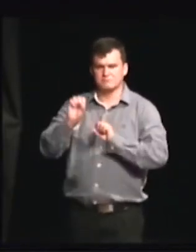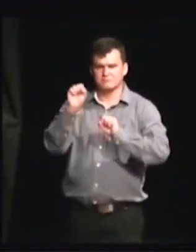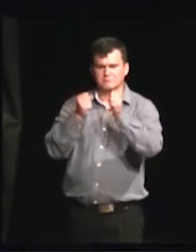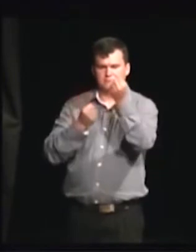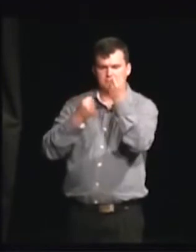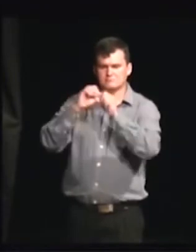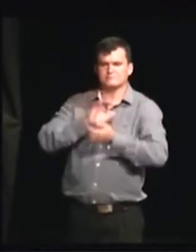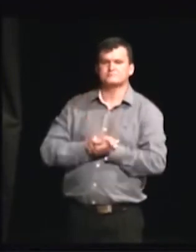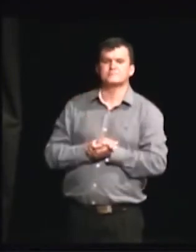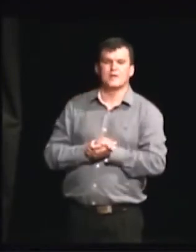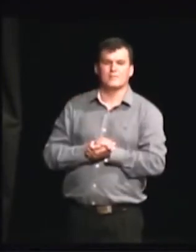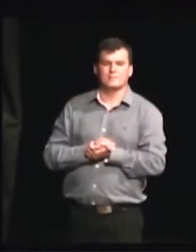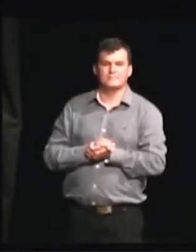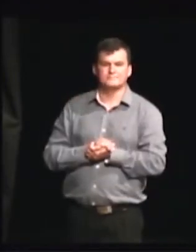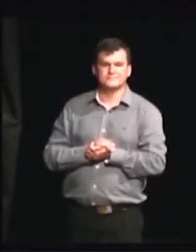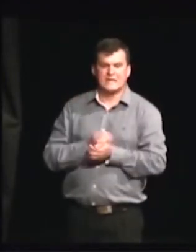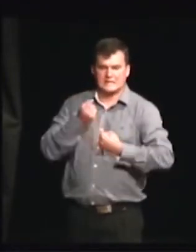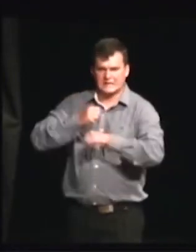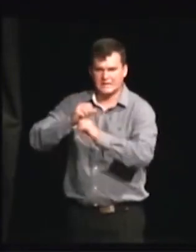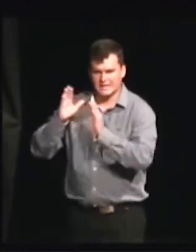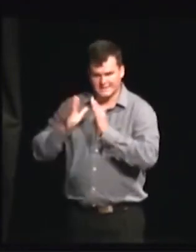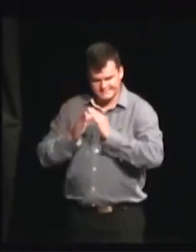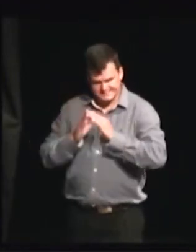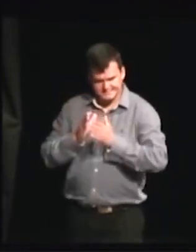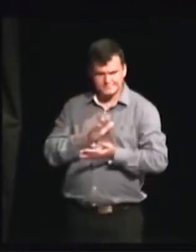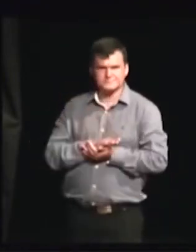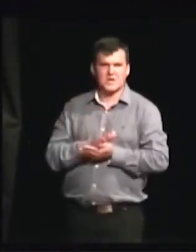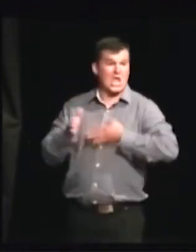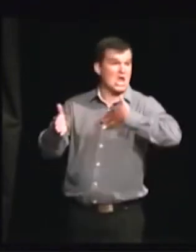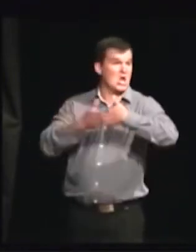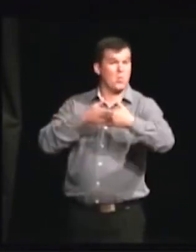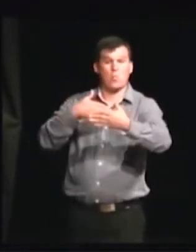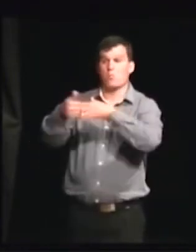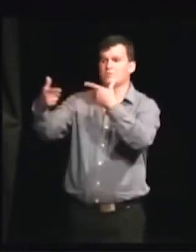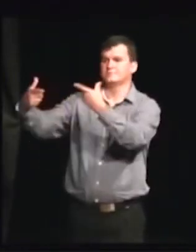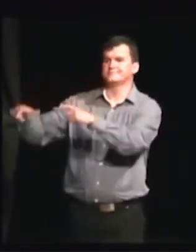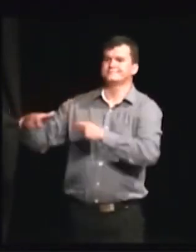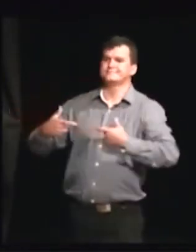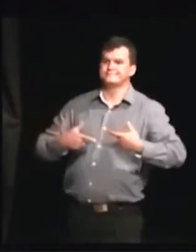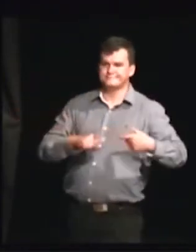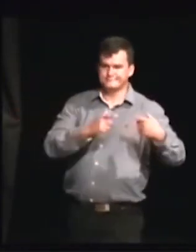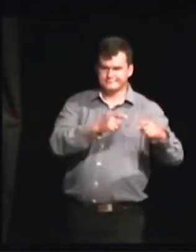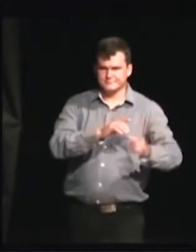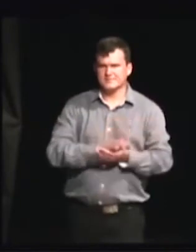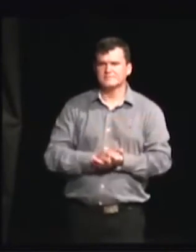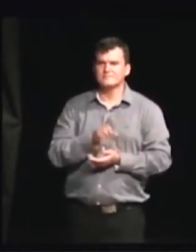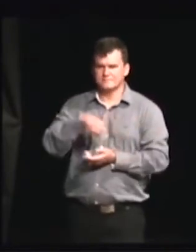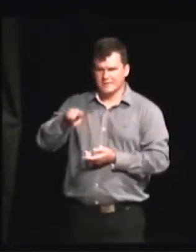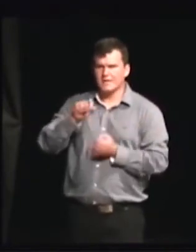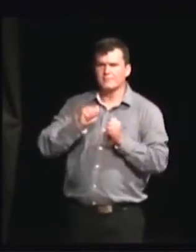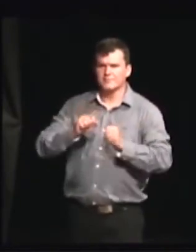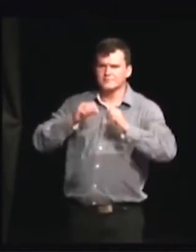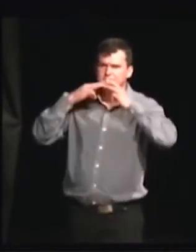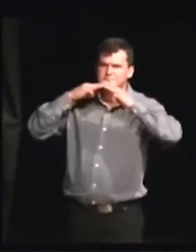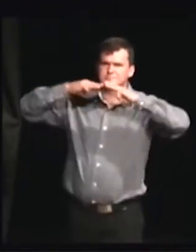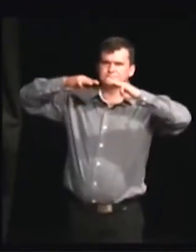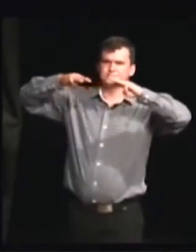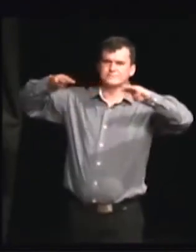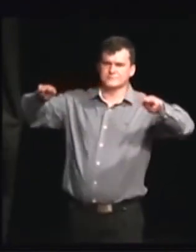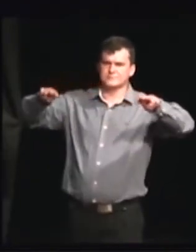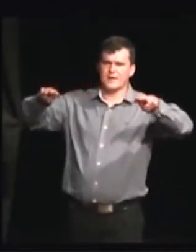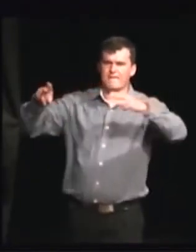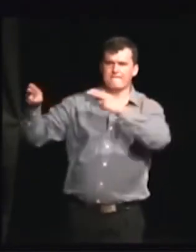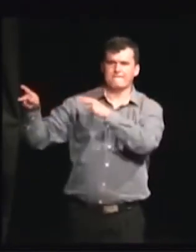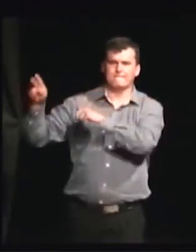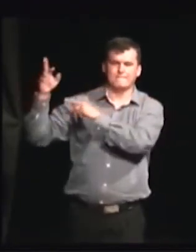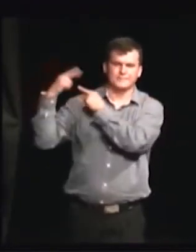físico. Você pode fazer isso como dona de casa, você pode fazer isso em qualquer lugar que você for. Você pode ser um representante de